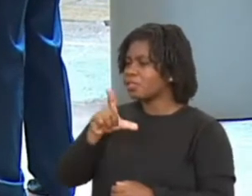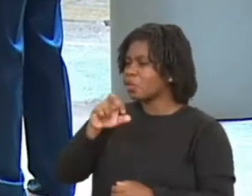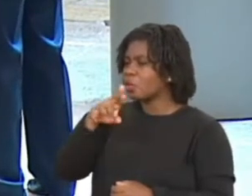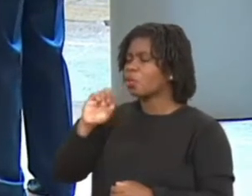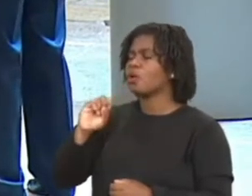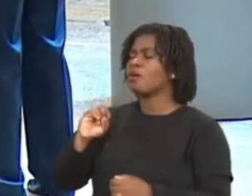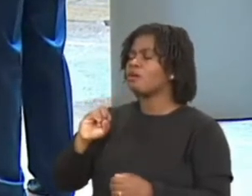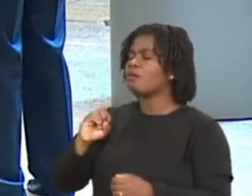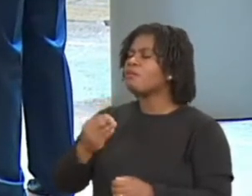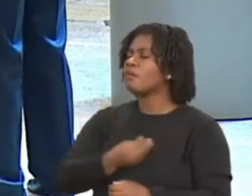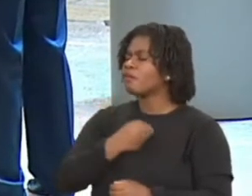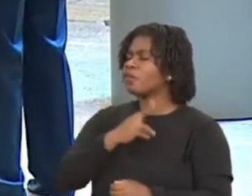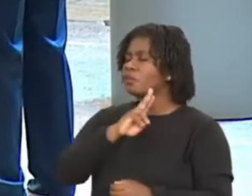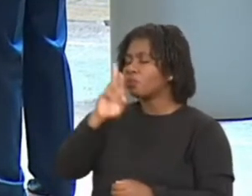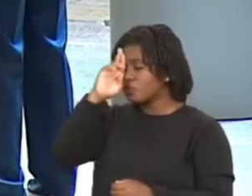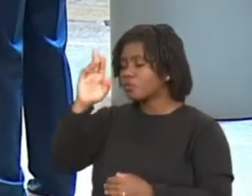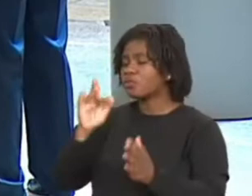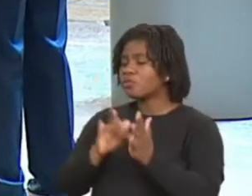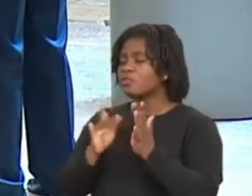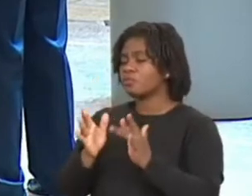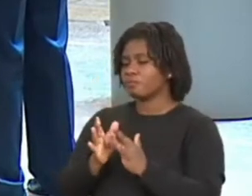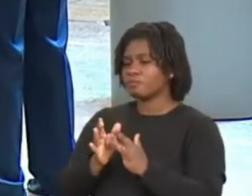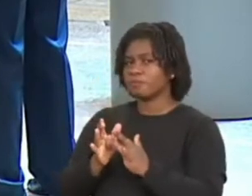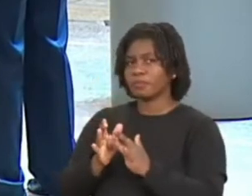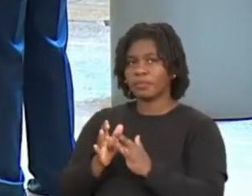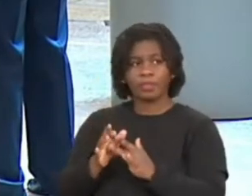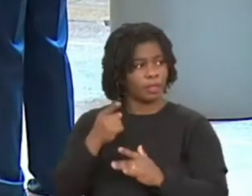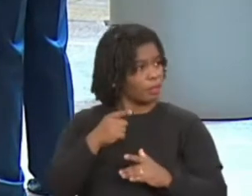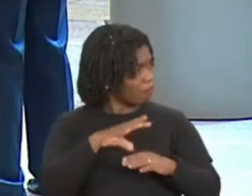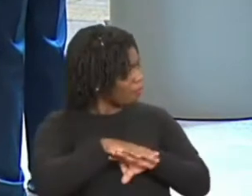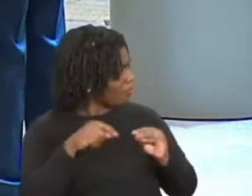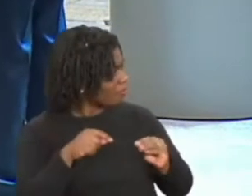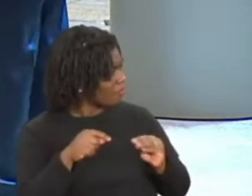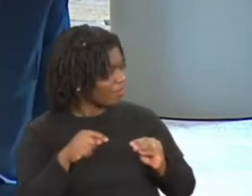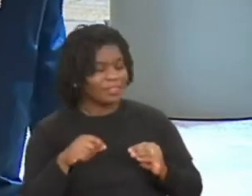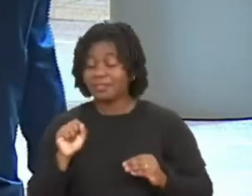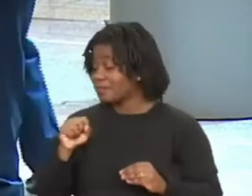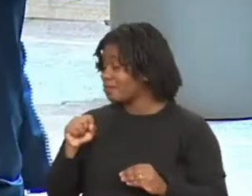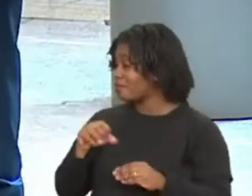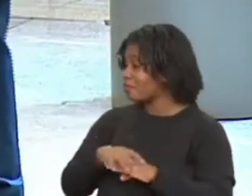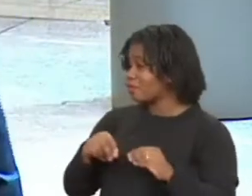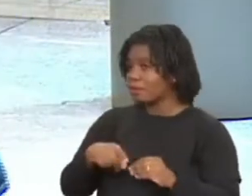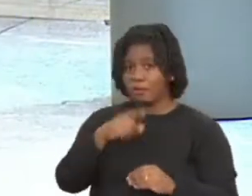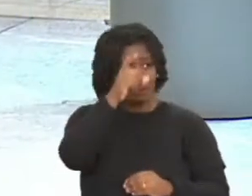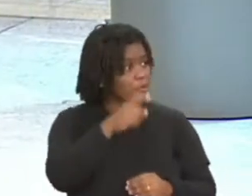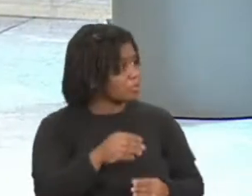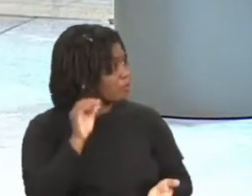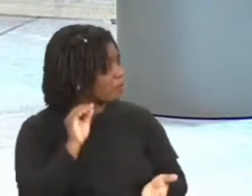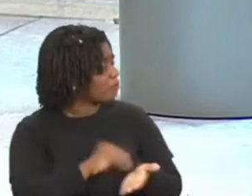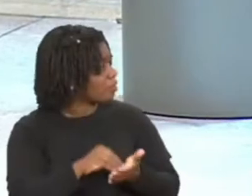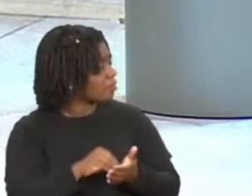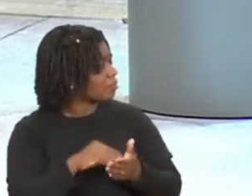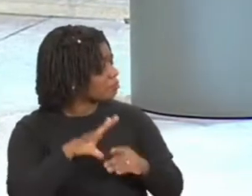sair dessa situação em nome de Jesus saiu Saiu o seu milagre